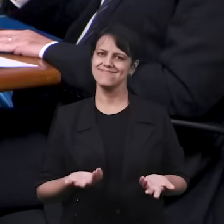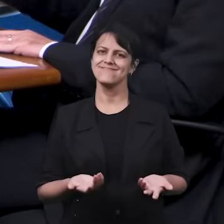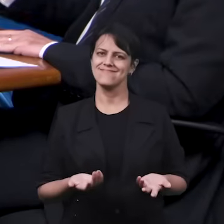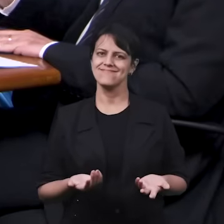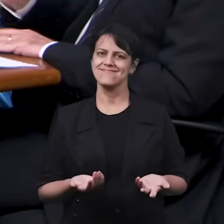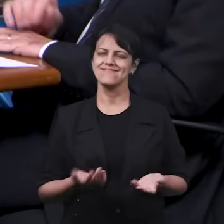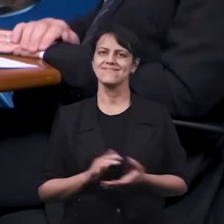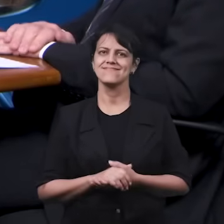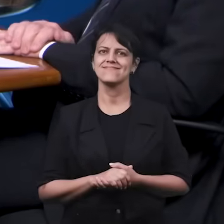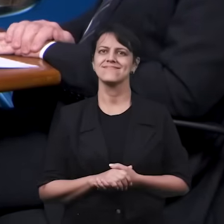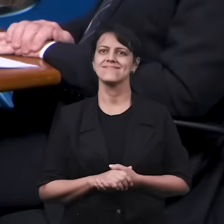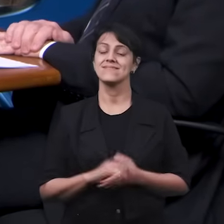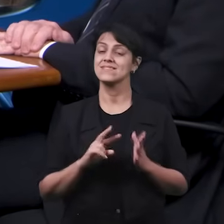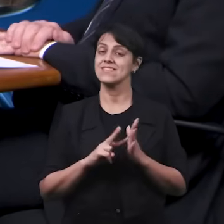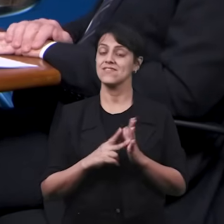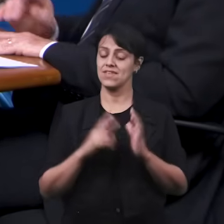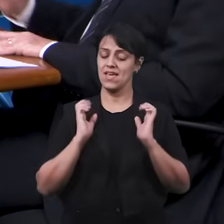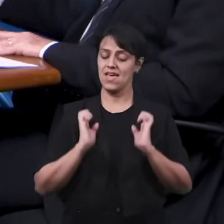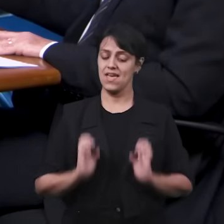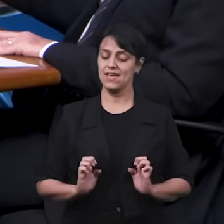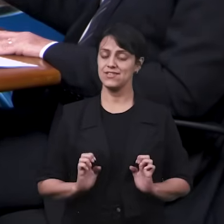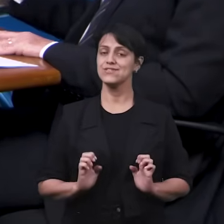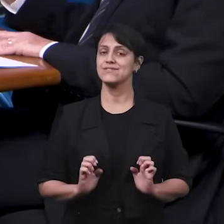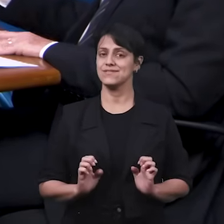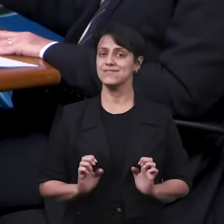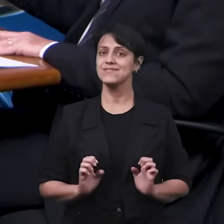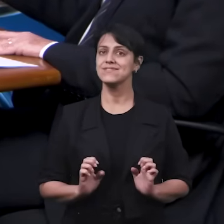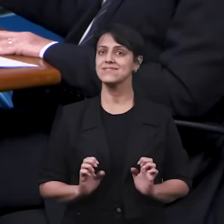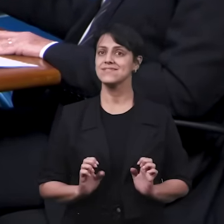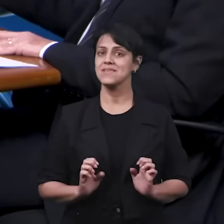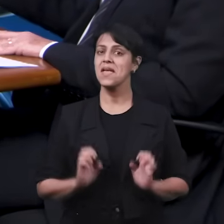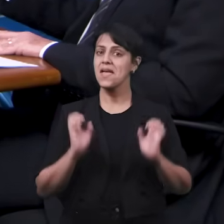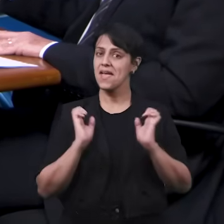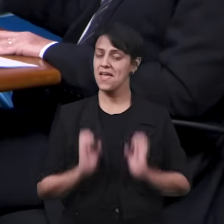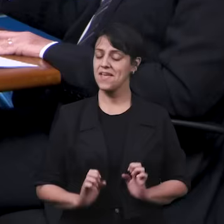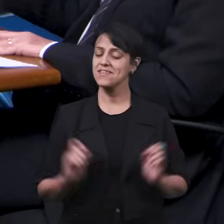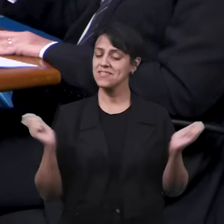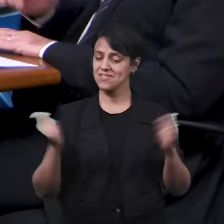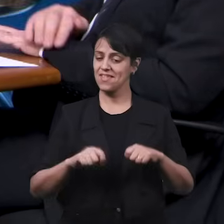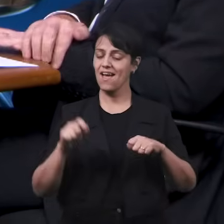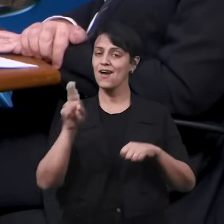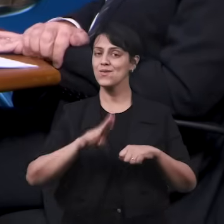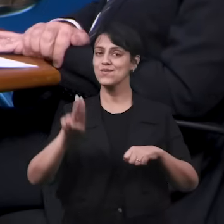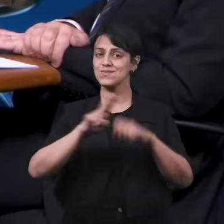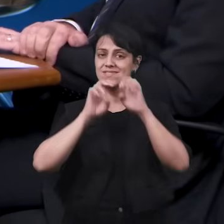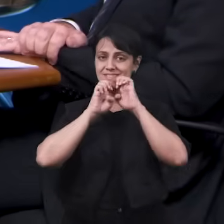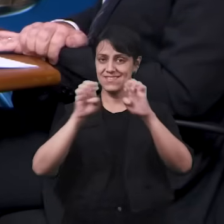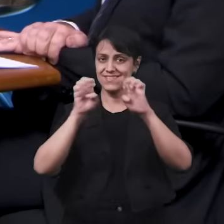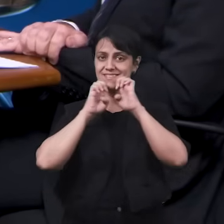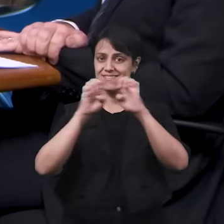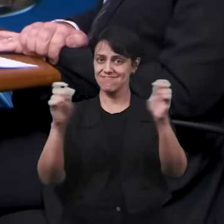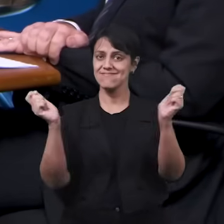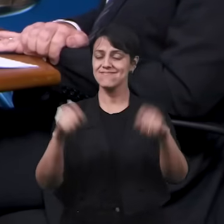muito bom. Ética, comportamento. A ética é um excelente instrumento de evangelização. De